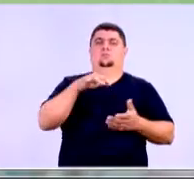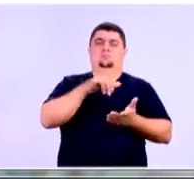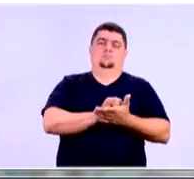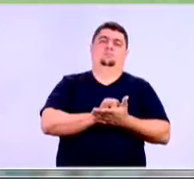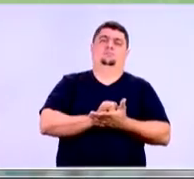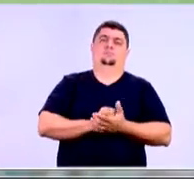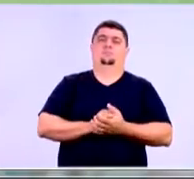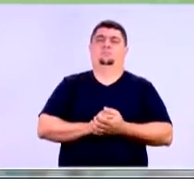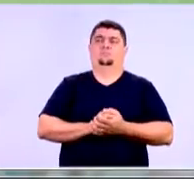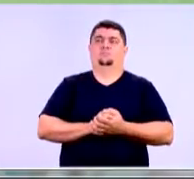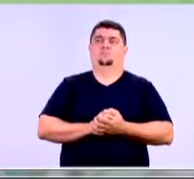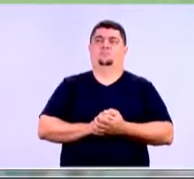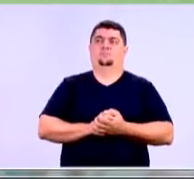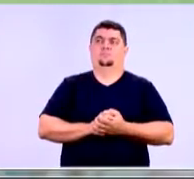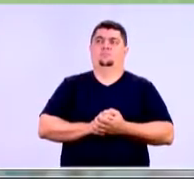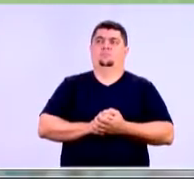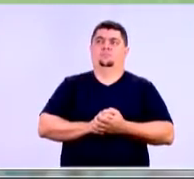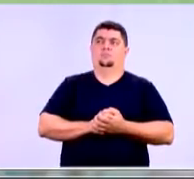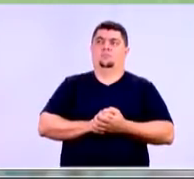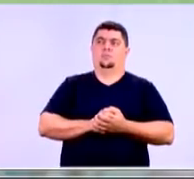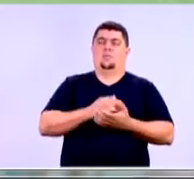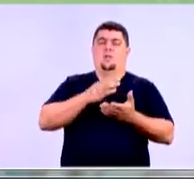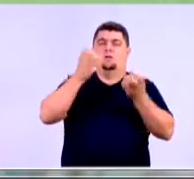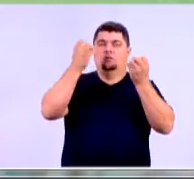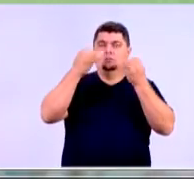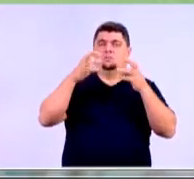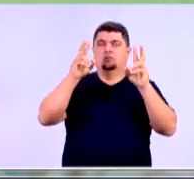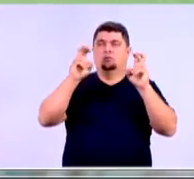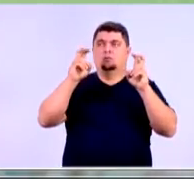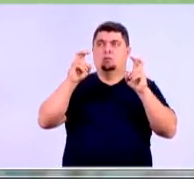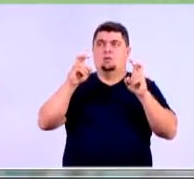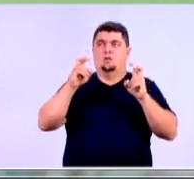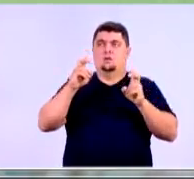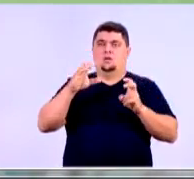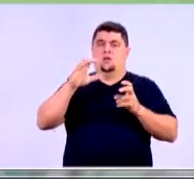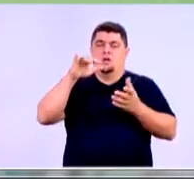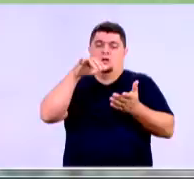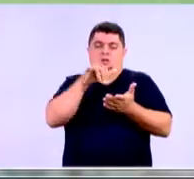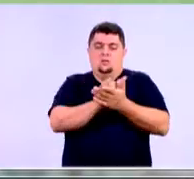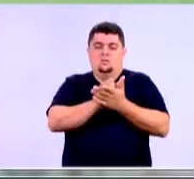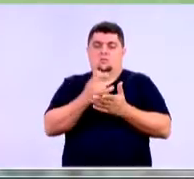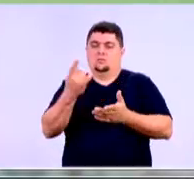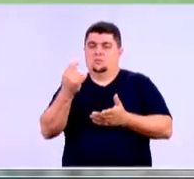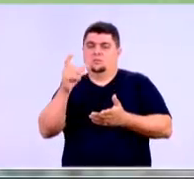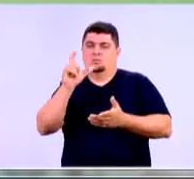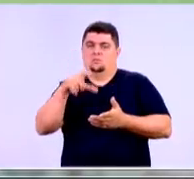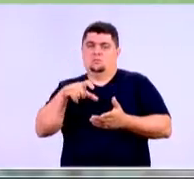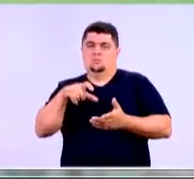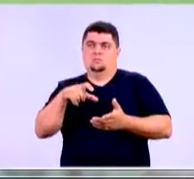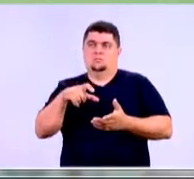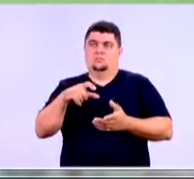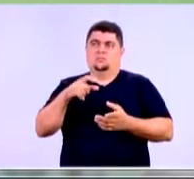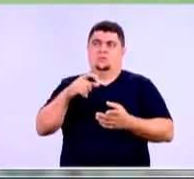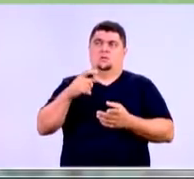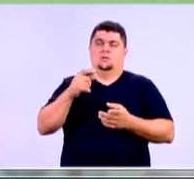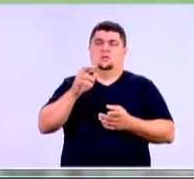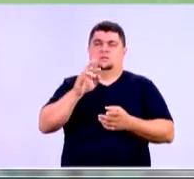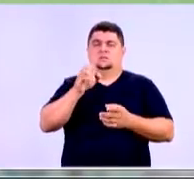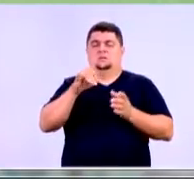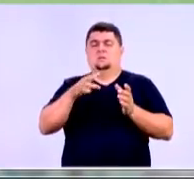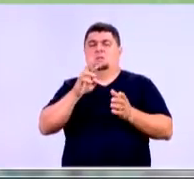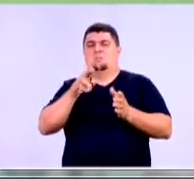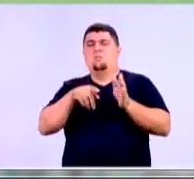cadastros. Vamos falar da relação existente entre cadastro e crédito. Qual seria a sua